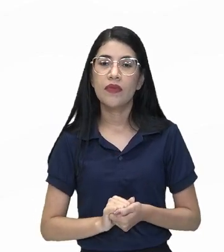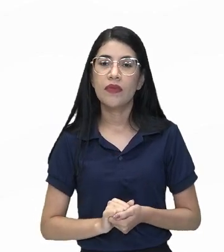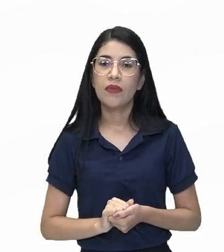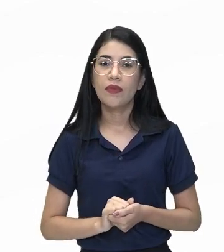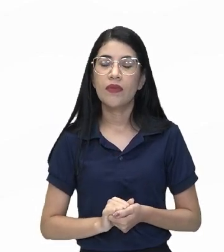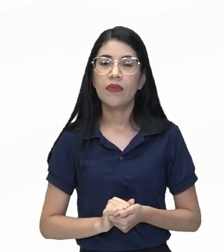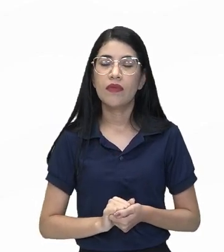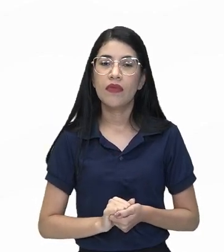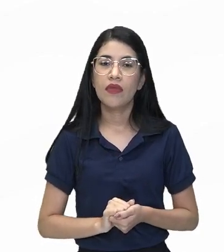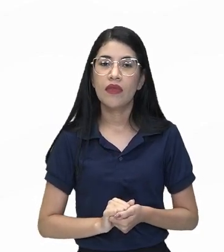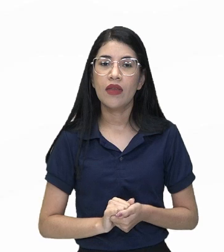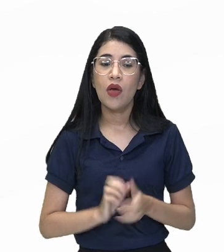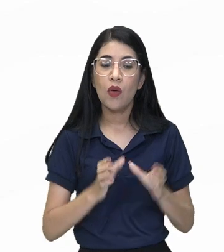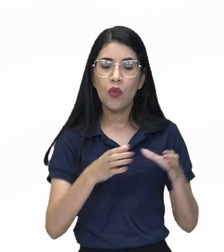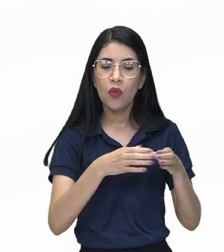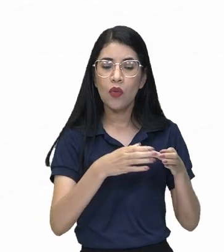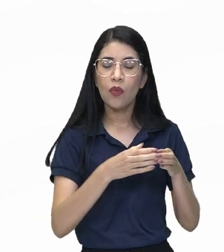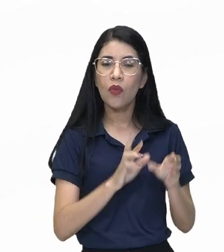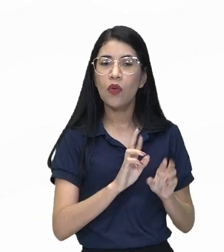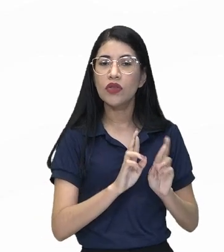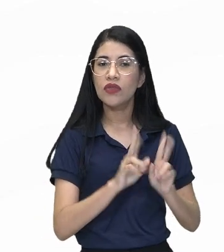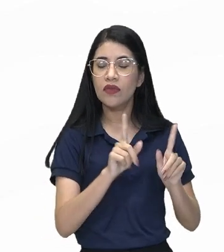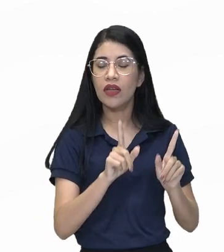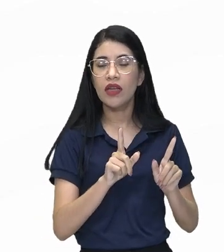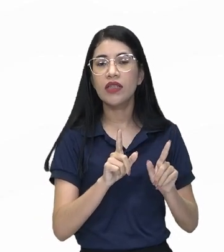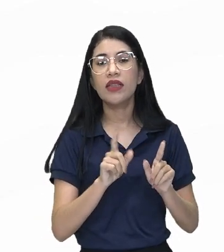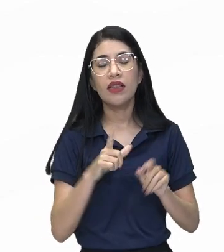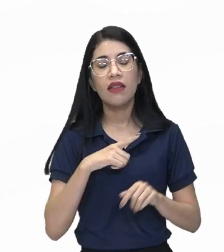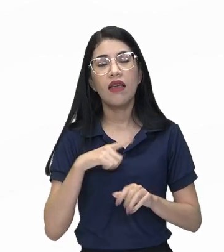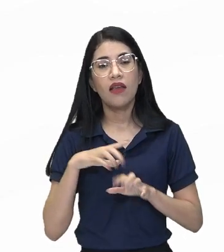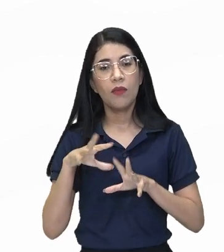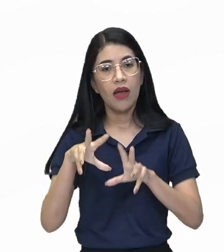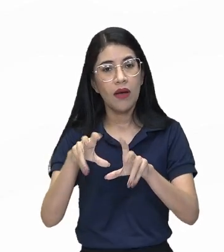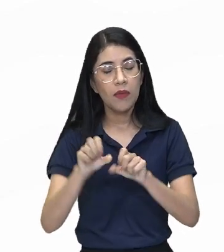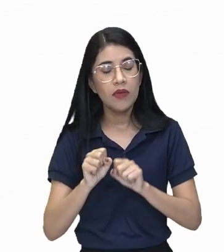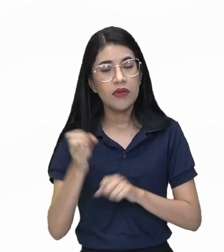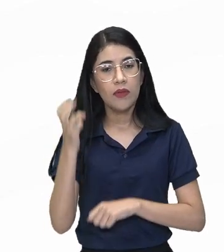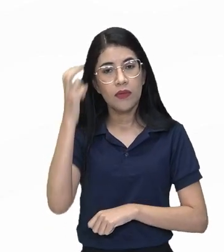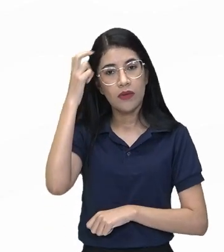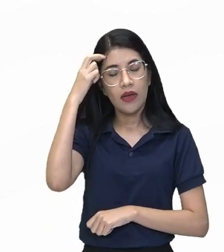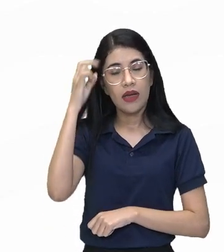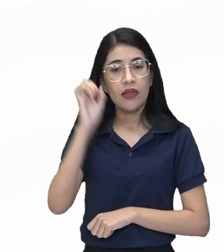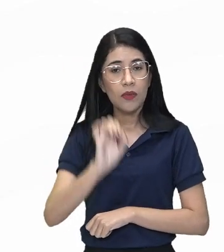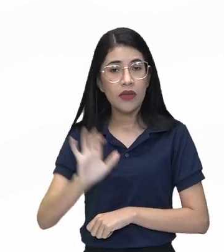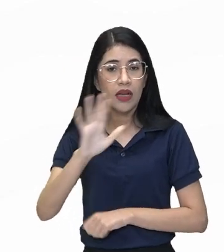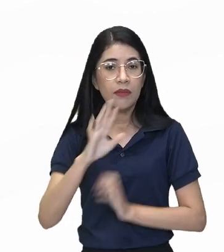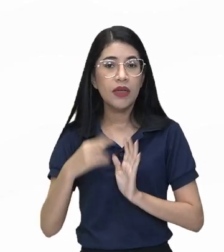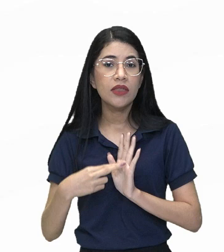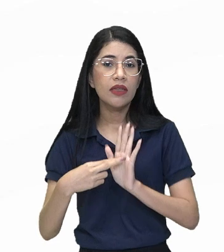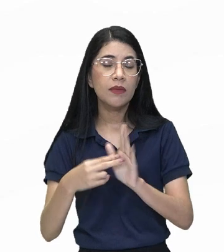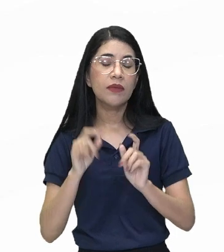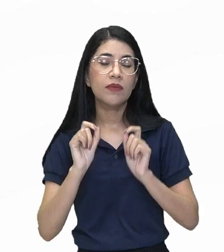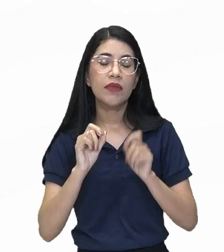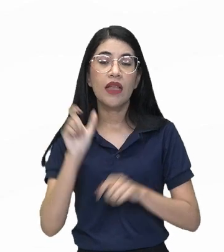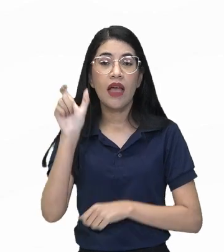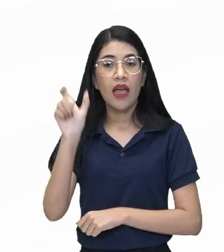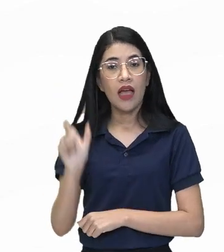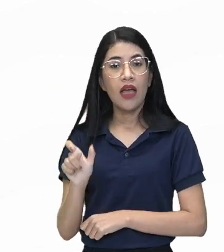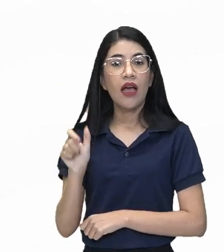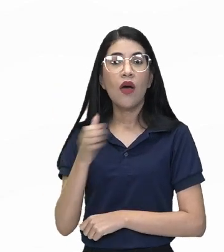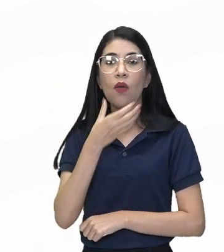utilizado por um outro grupo, a gente tem aí uma apropriação cultural. A gente está vendo uma imagem, olha só, de uma pessoa